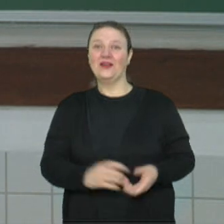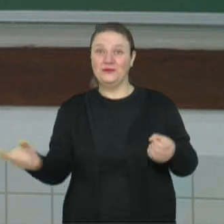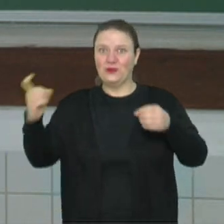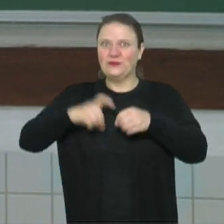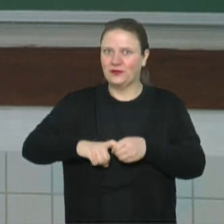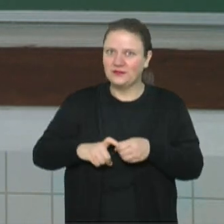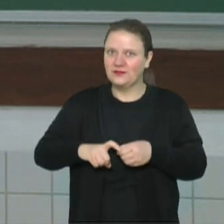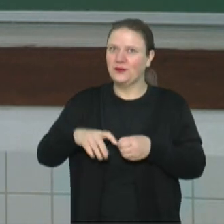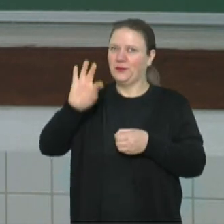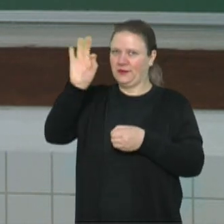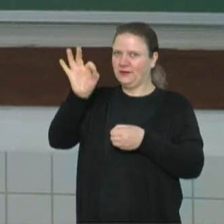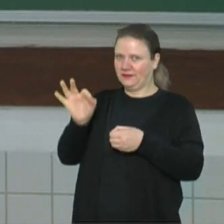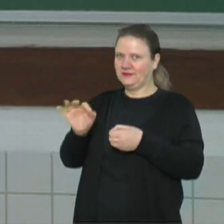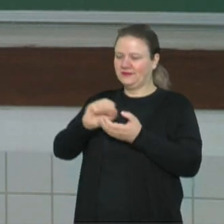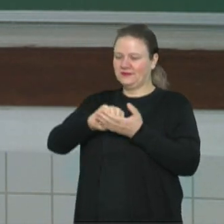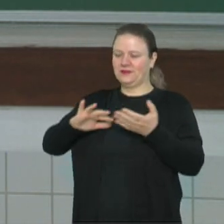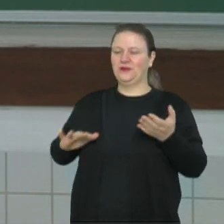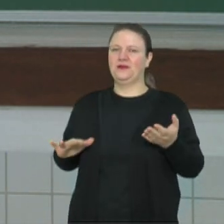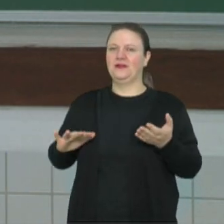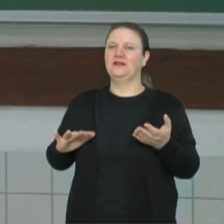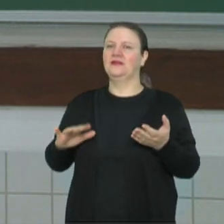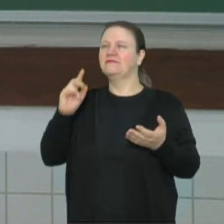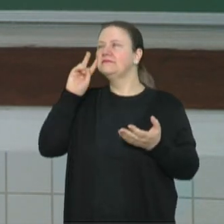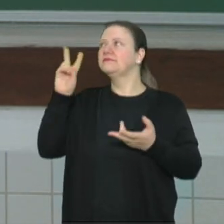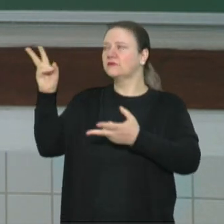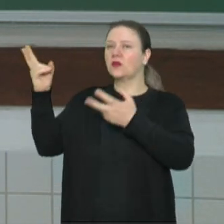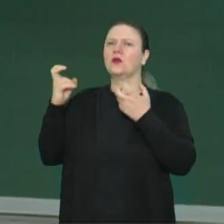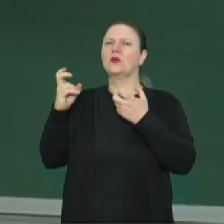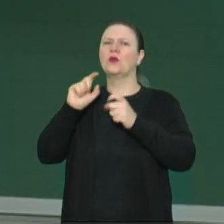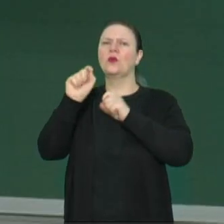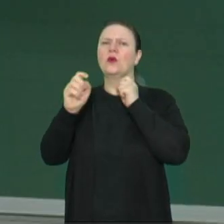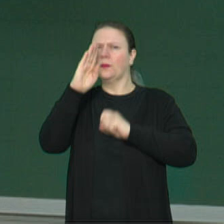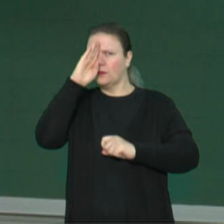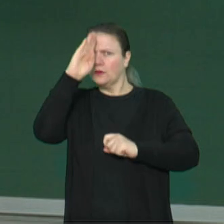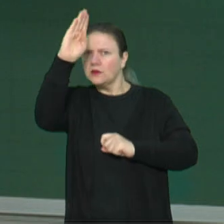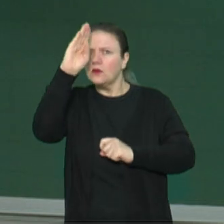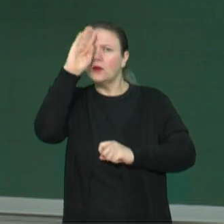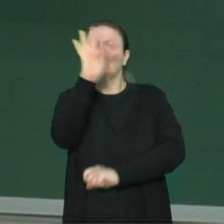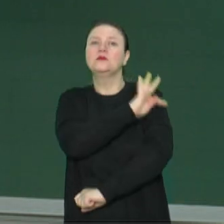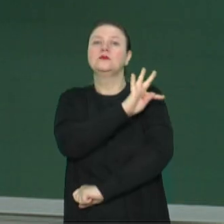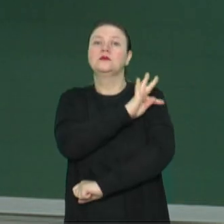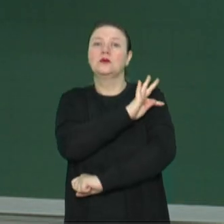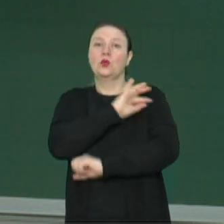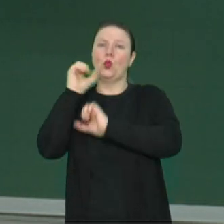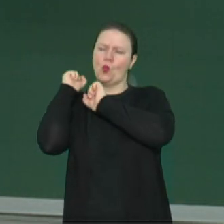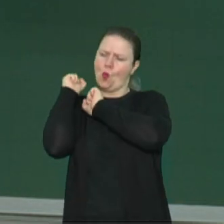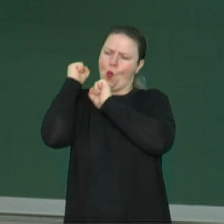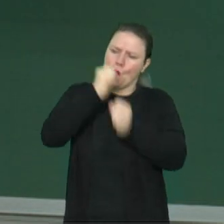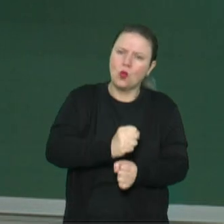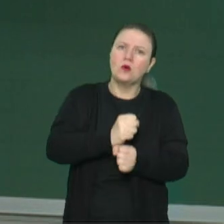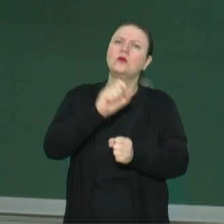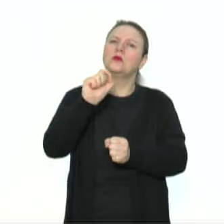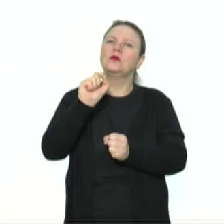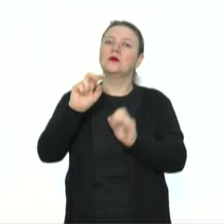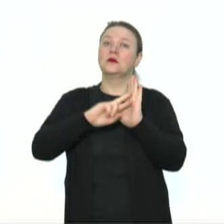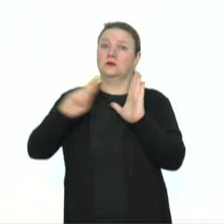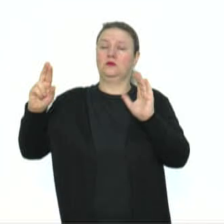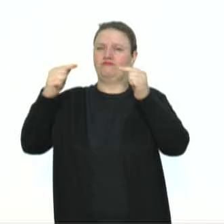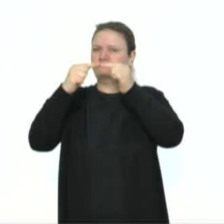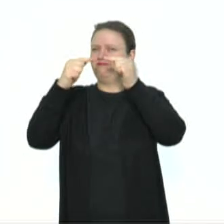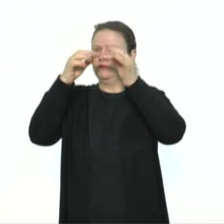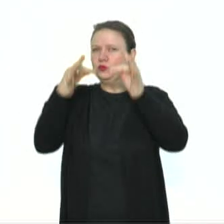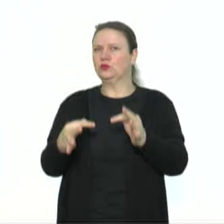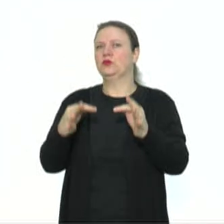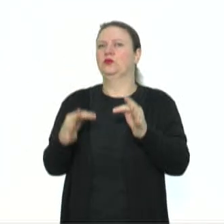Voltando então, galera, com a correção da atividade que tinha ficado aqui para vocês, que era o quê? As principais técnicas do jiu-jitsu. Resposta correta lá, então,